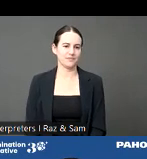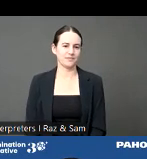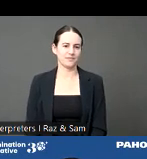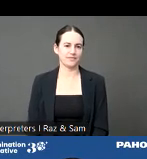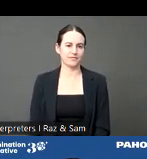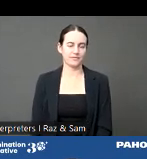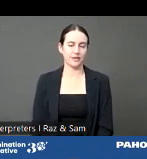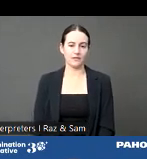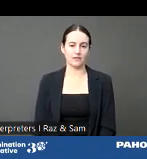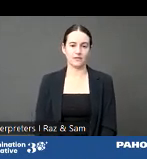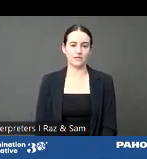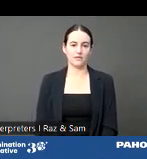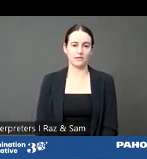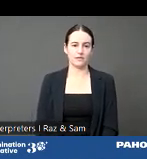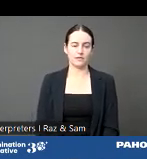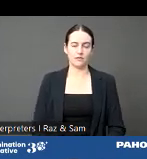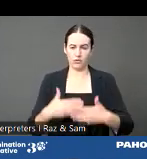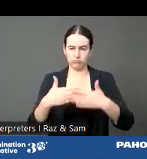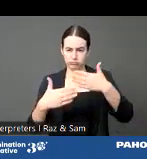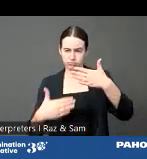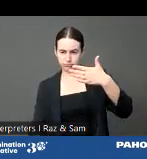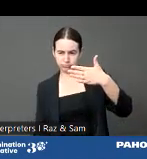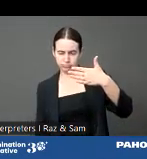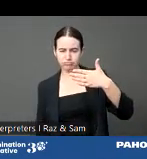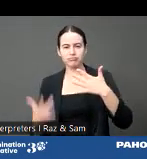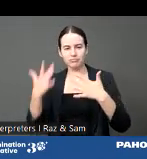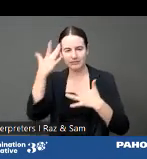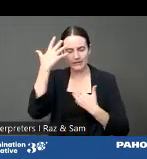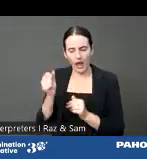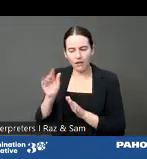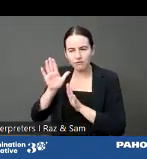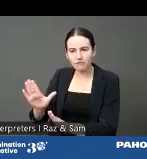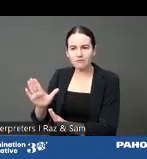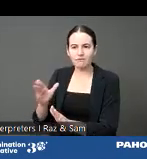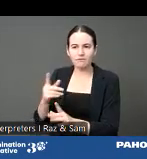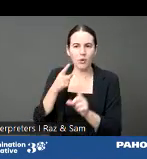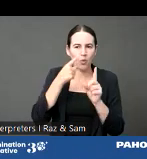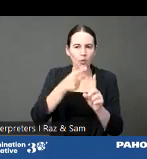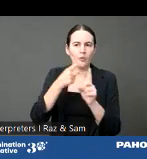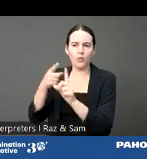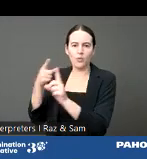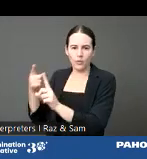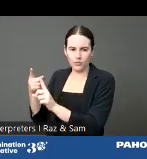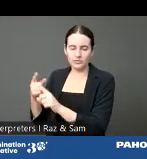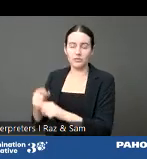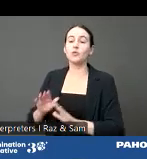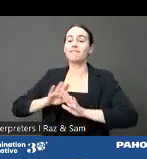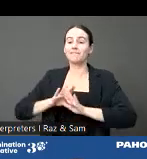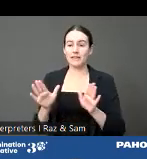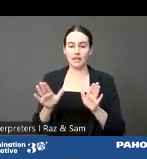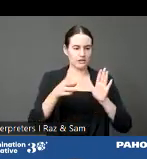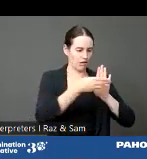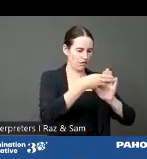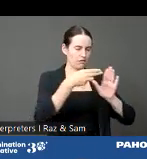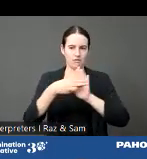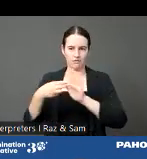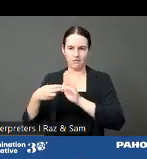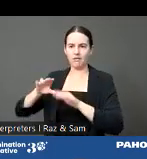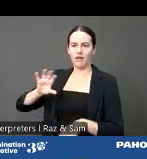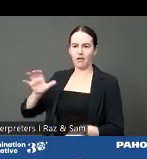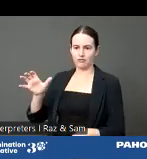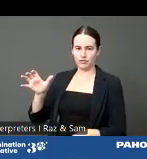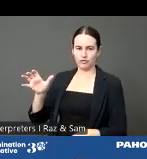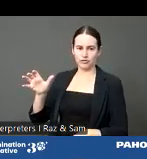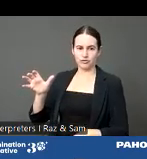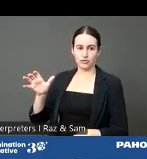mencionado anteriormente, nós temos um objetivo específico. O que fizemos foi classificar em cada país quais são as metas